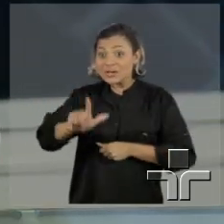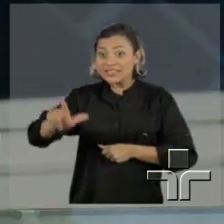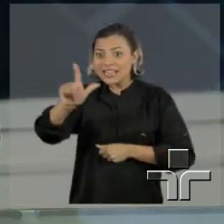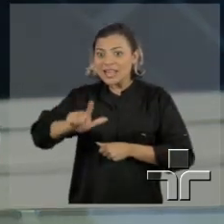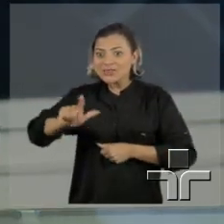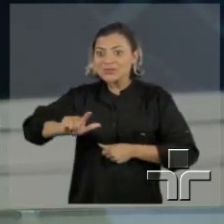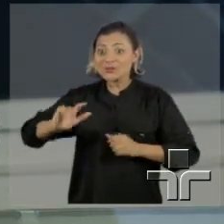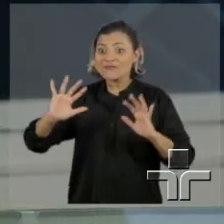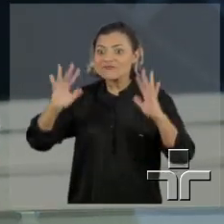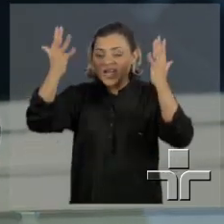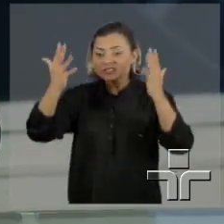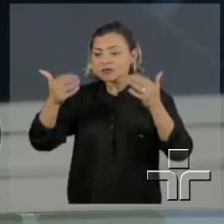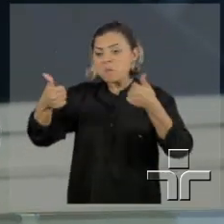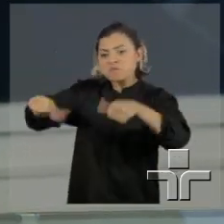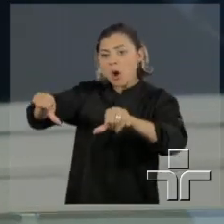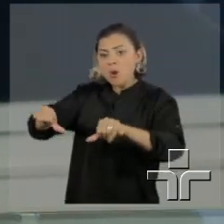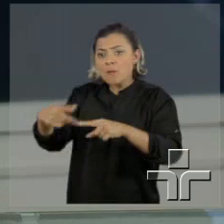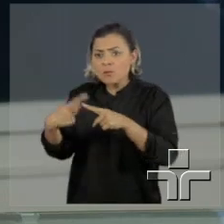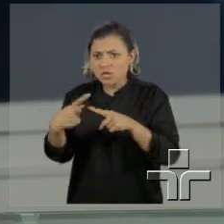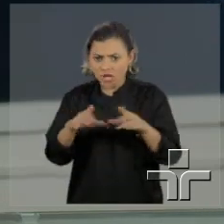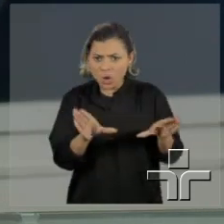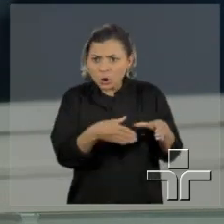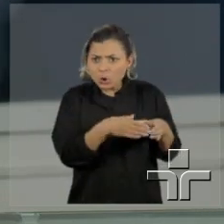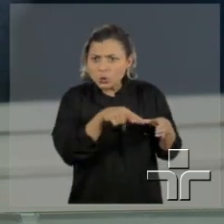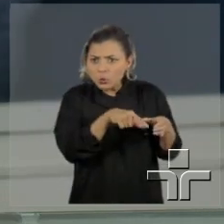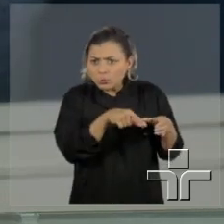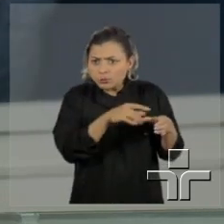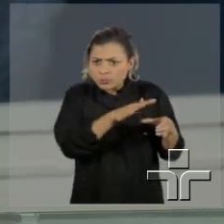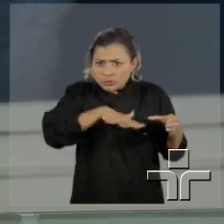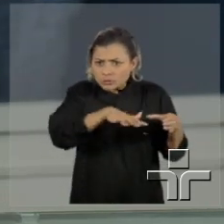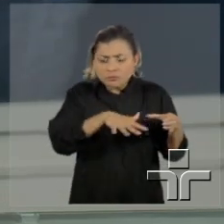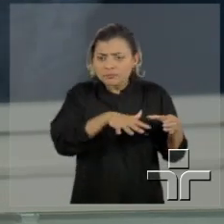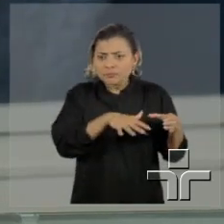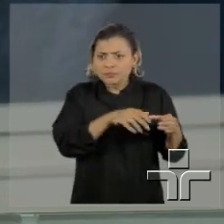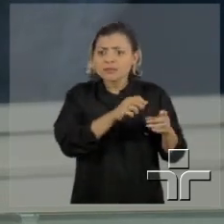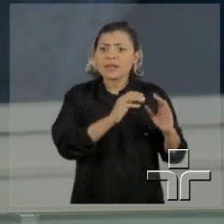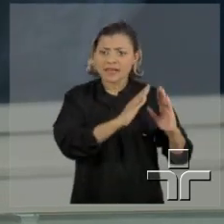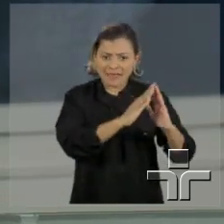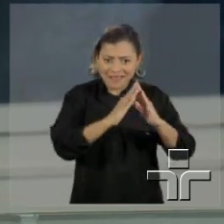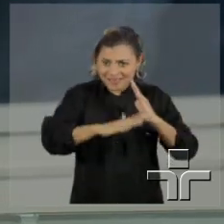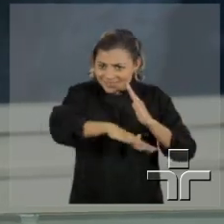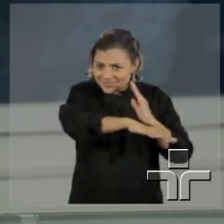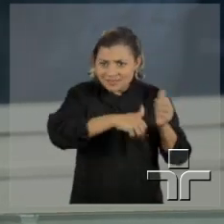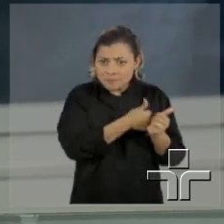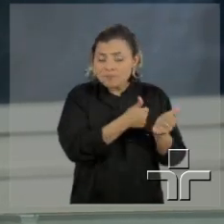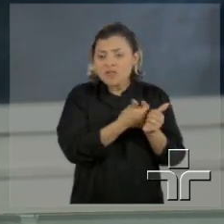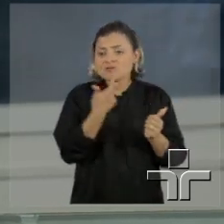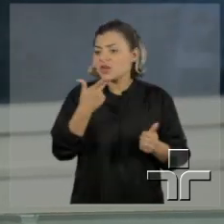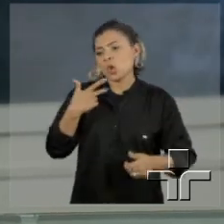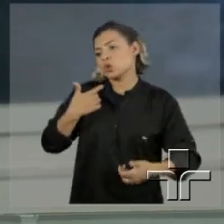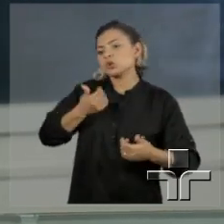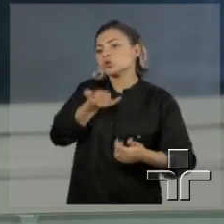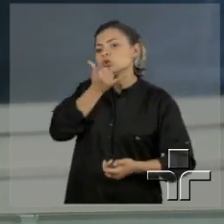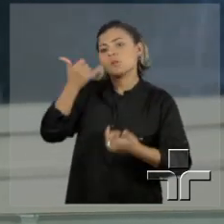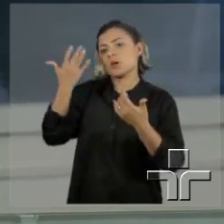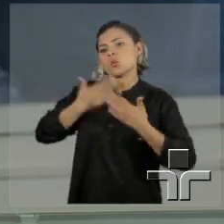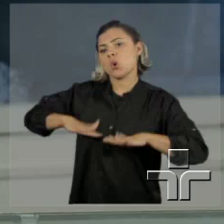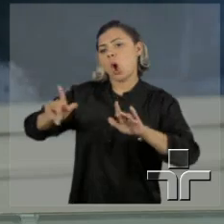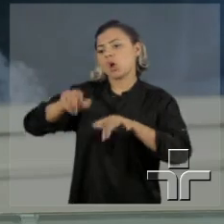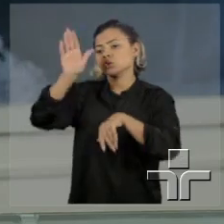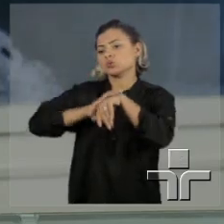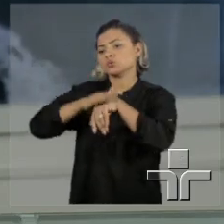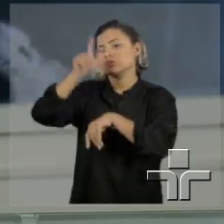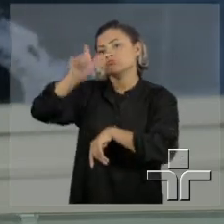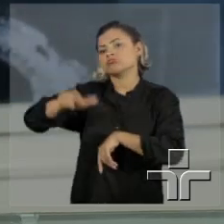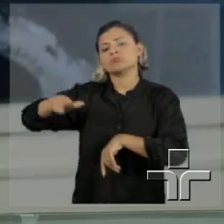Porque algumas pessoas de um determinado município não gostavam daquilo que eles escreveram. Não gosta, não lê. Não gosta, não vai na